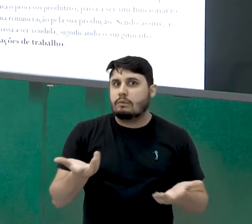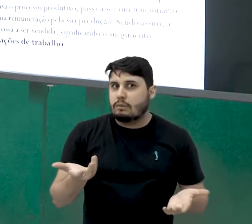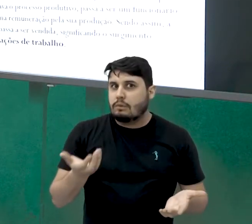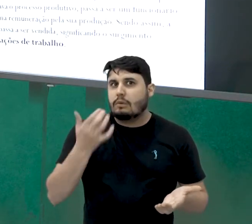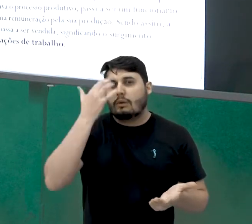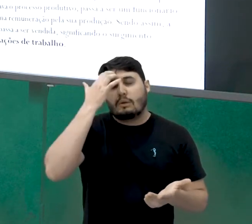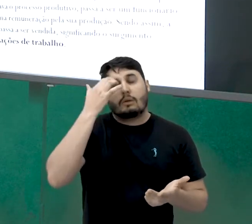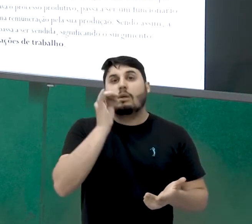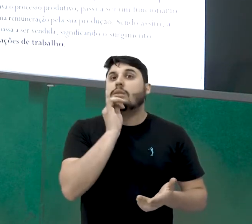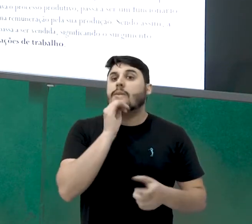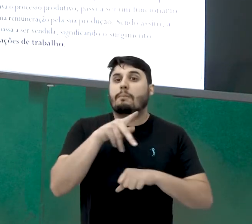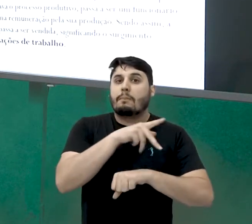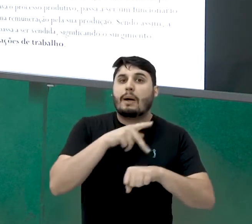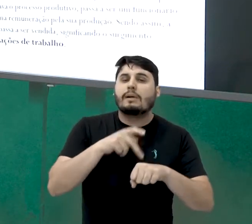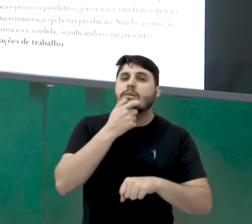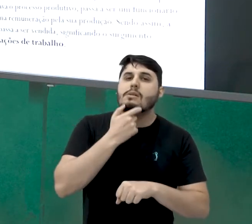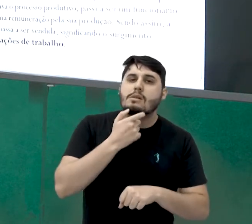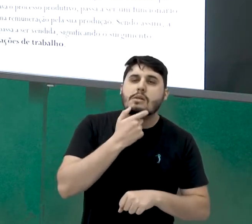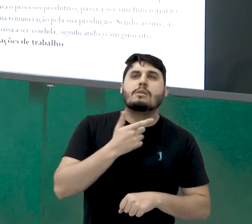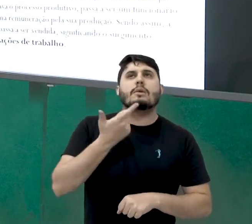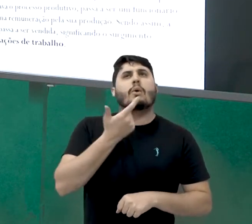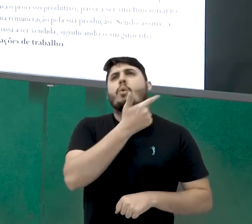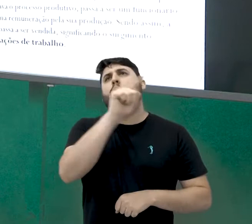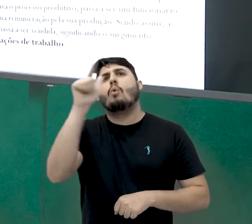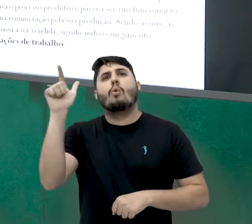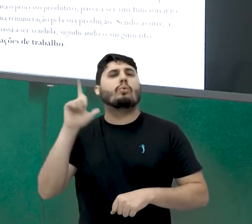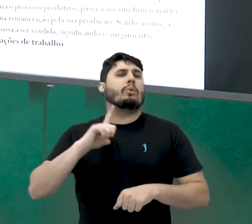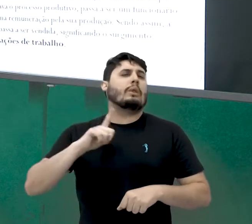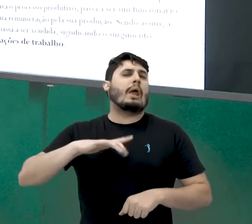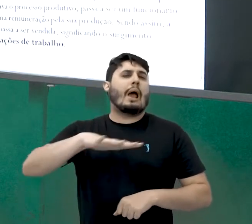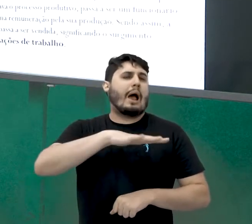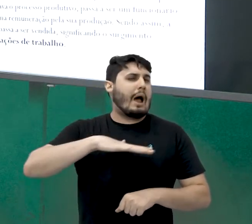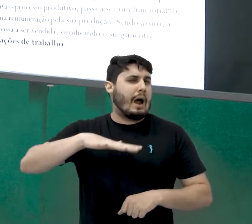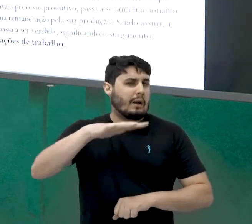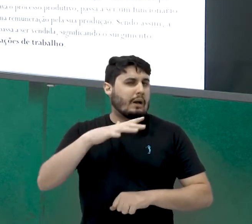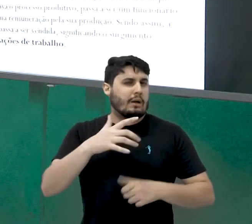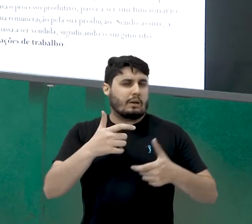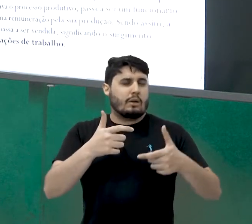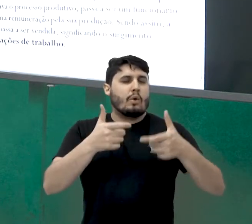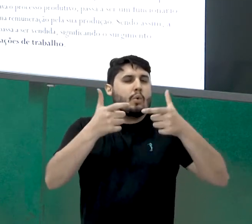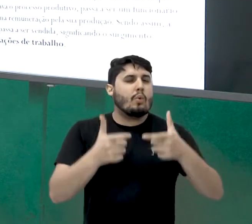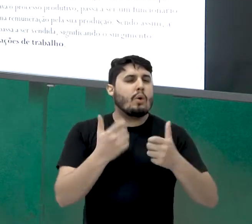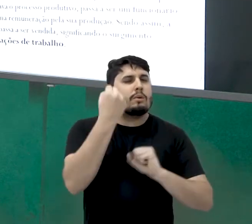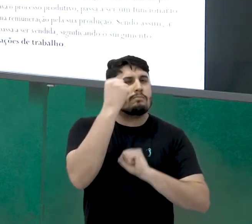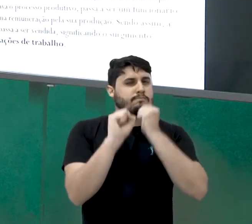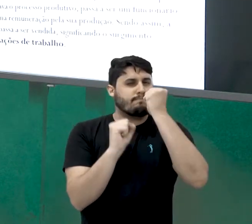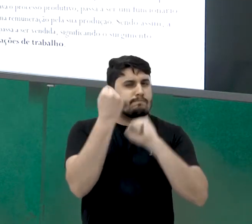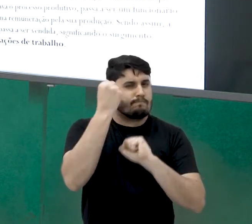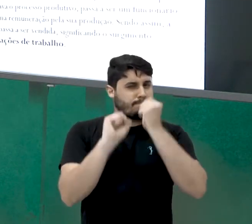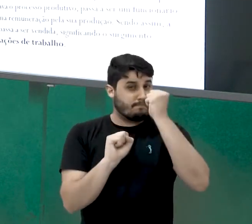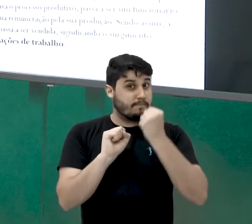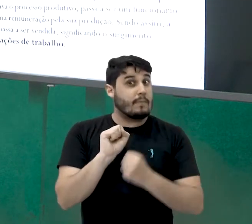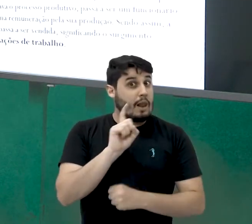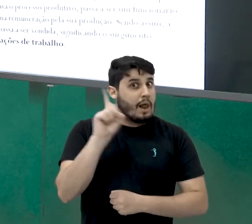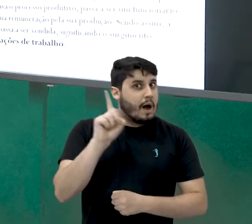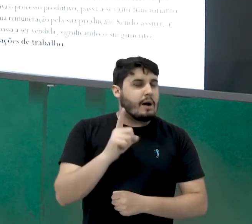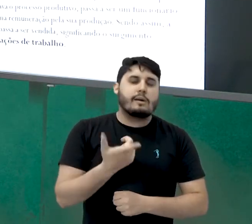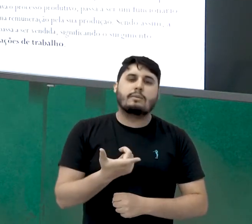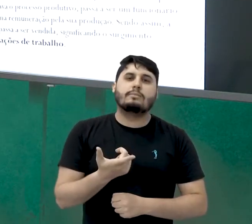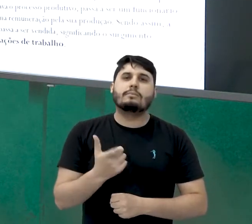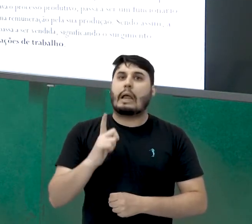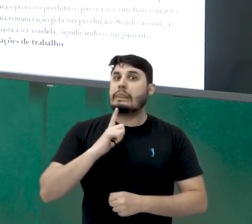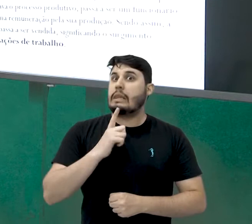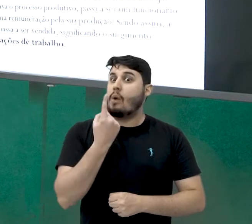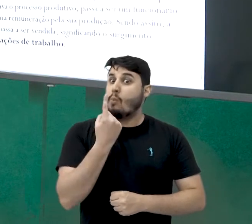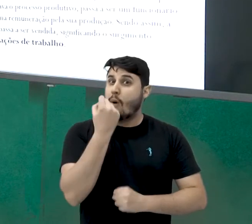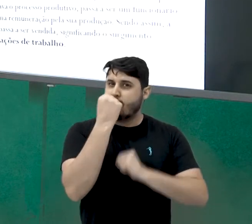Birmingham, tem uma área lá industrial próximo a Londres, Middlesbrough, certo? Que tem uma